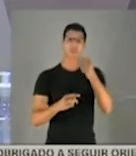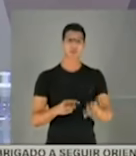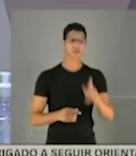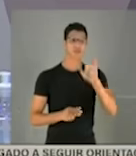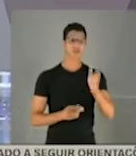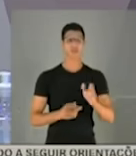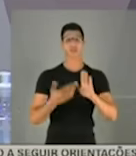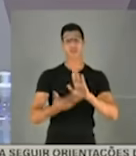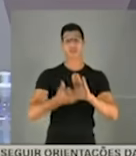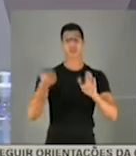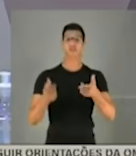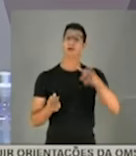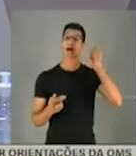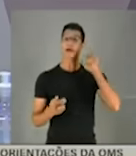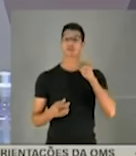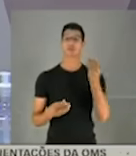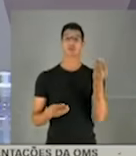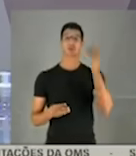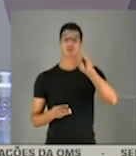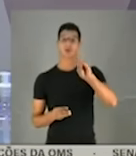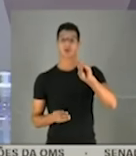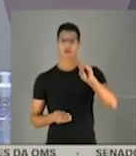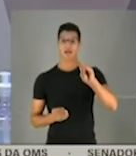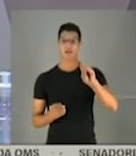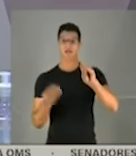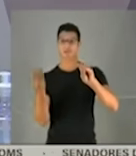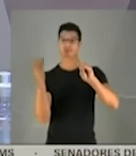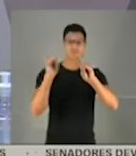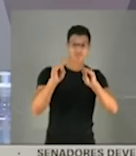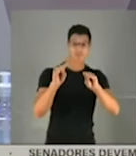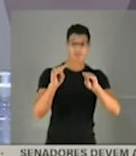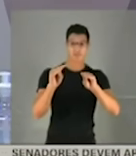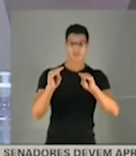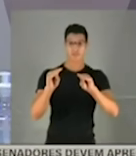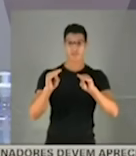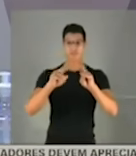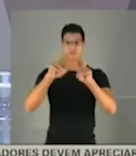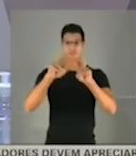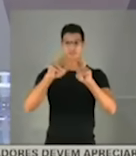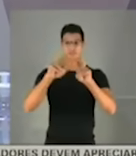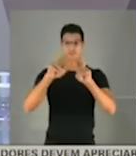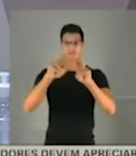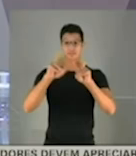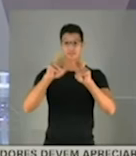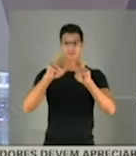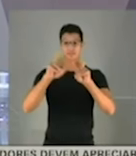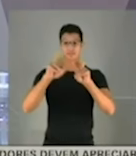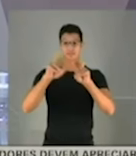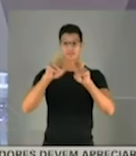foi retirado bem antes de eu postar esse texto aí.